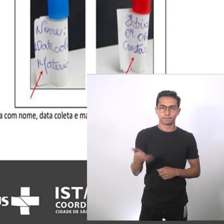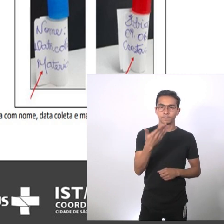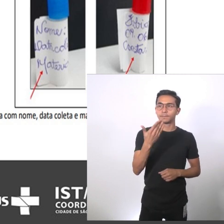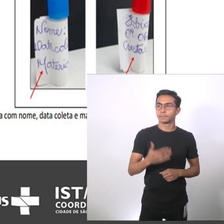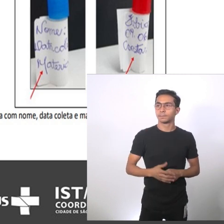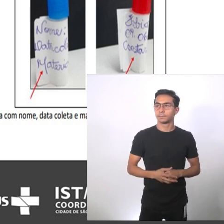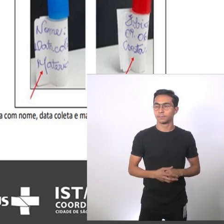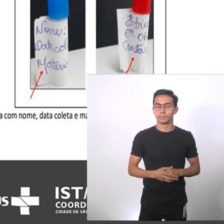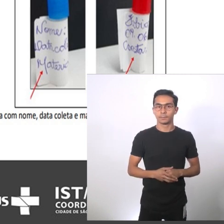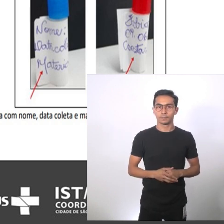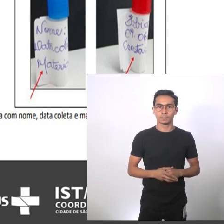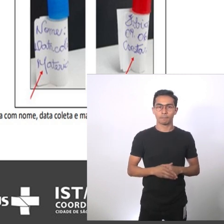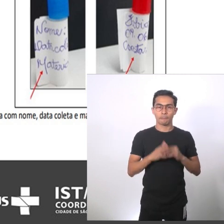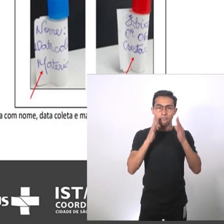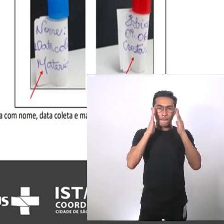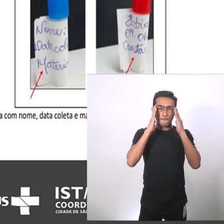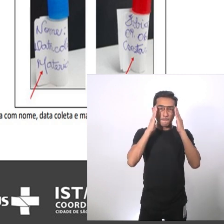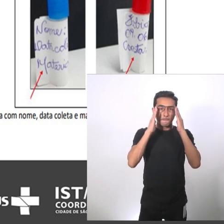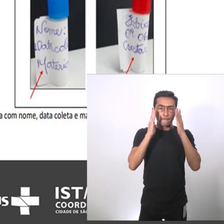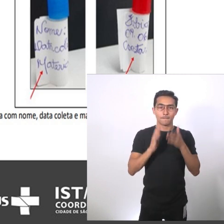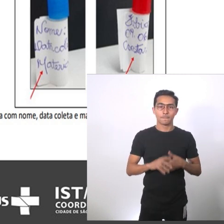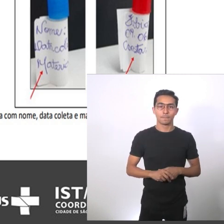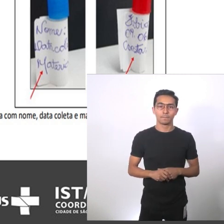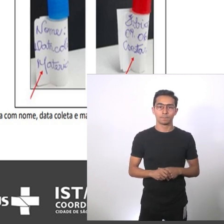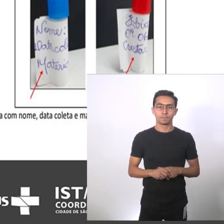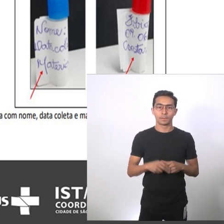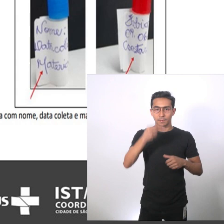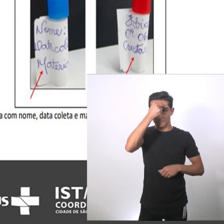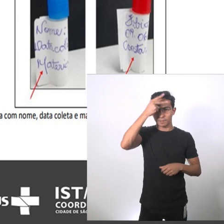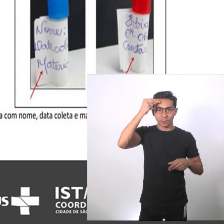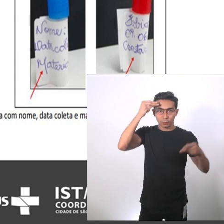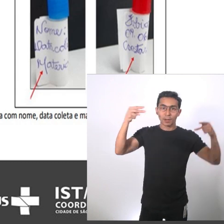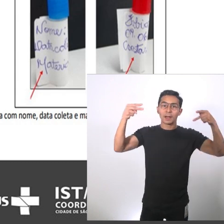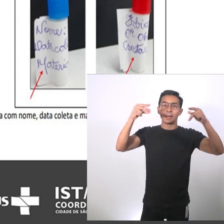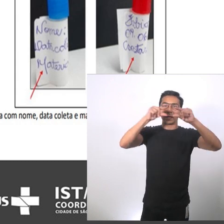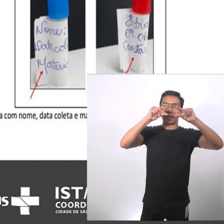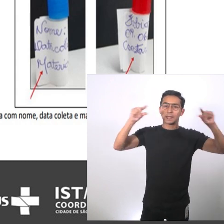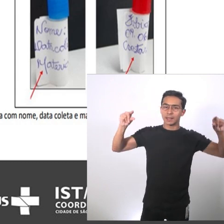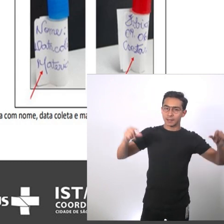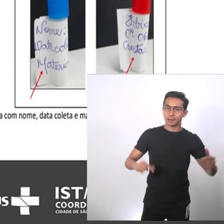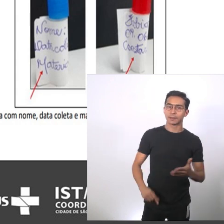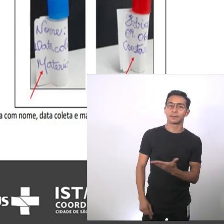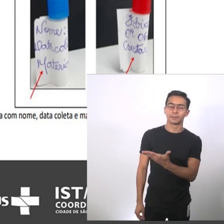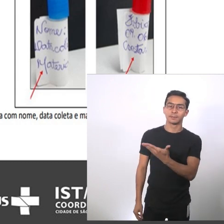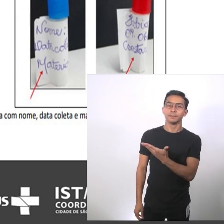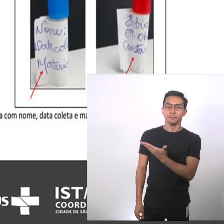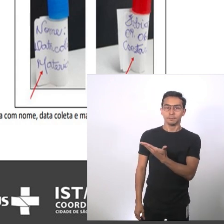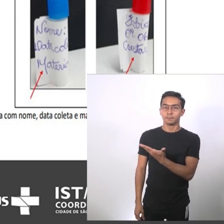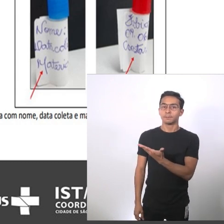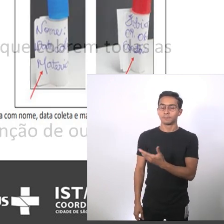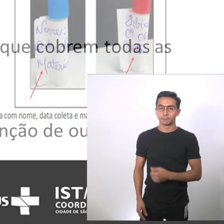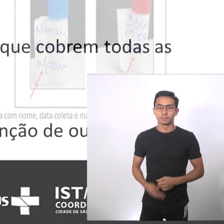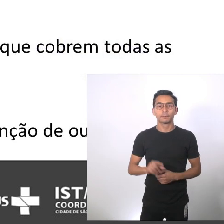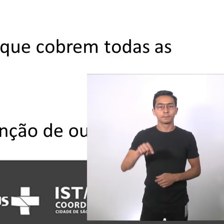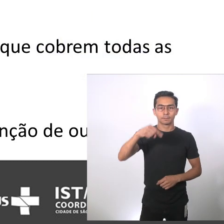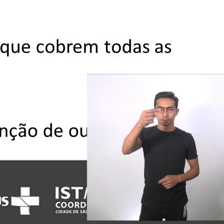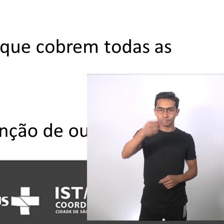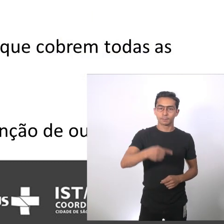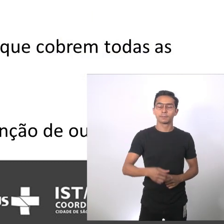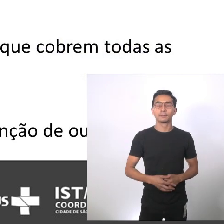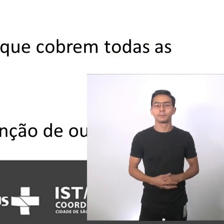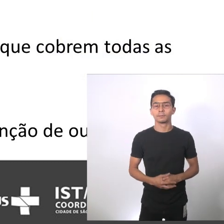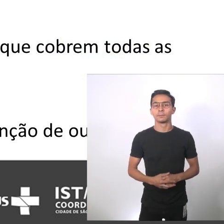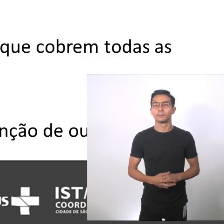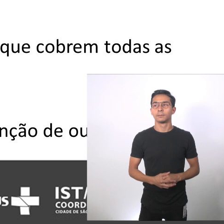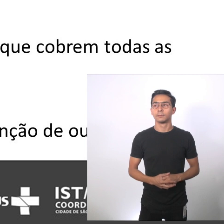Então, aqui também está o link da prefeitura, tem todos essa orientação. Próximo.